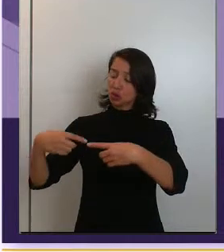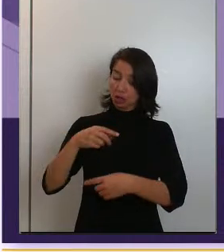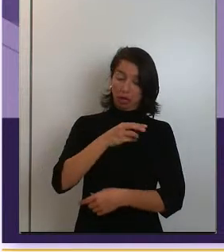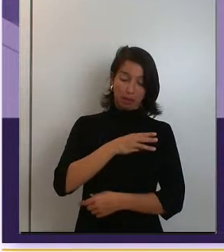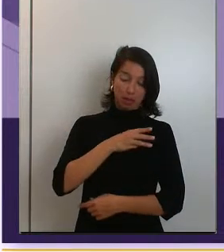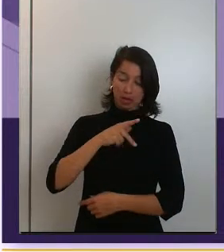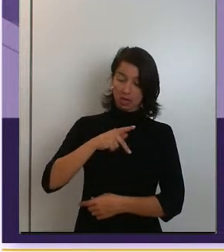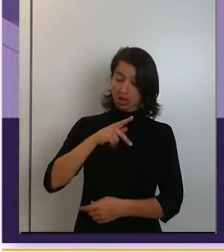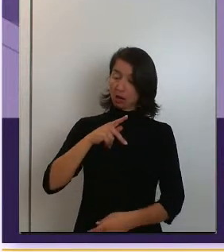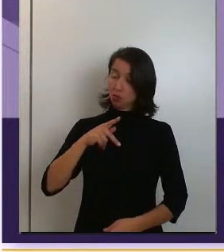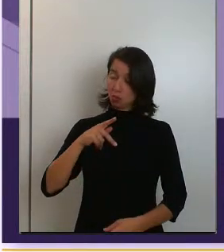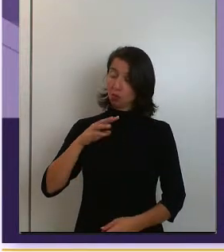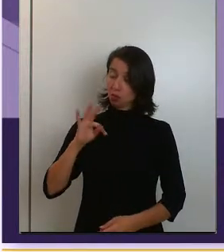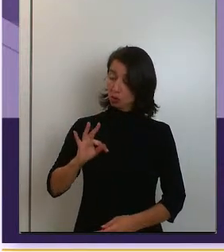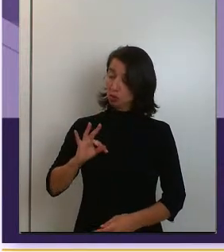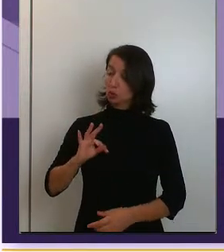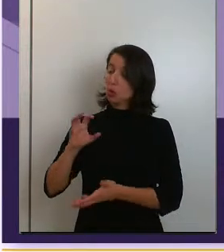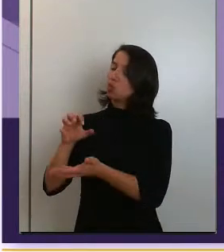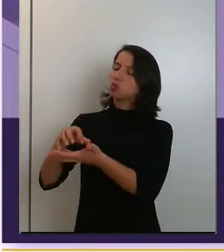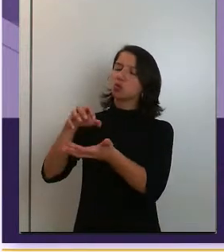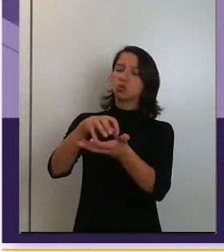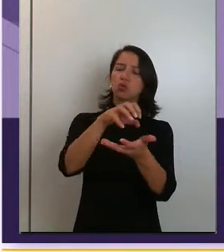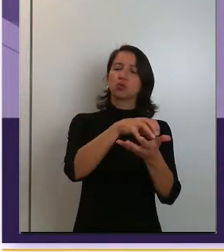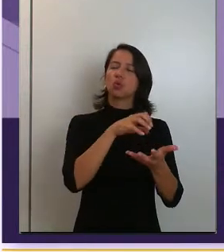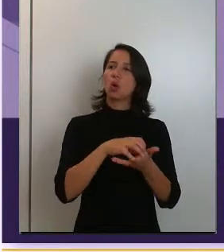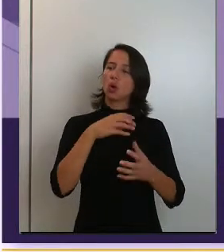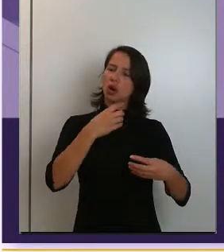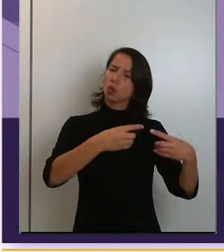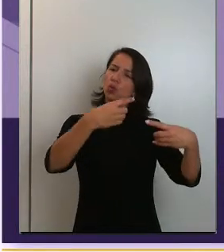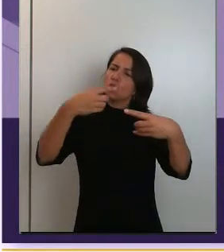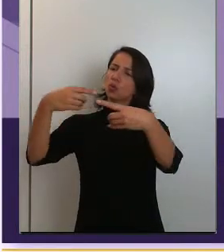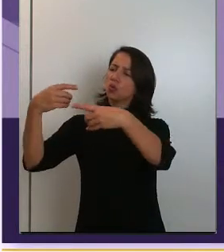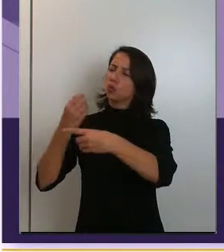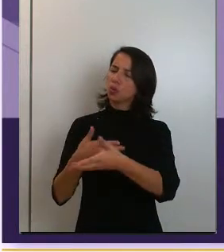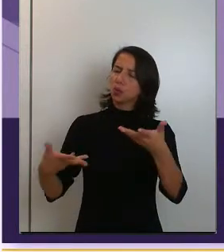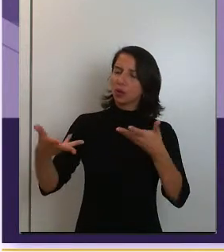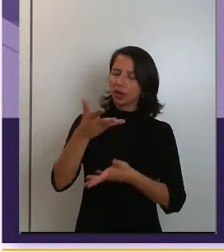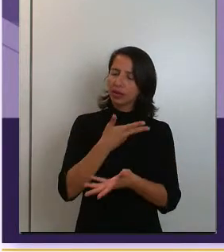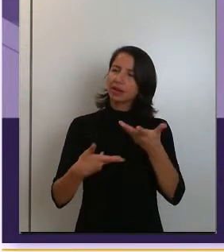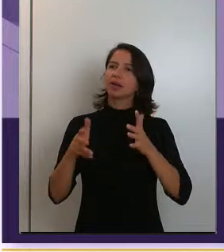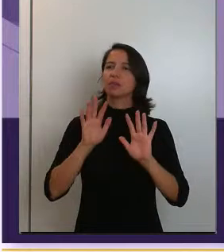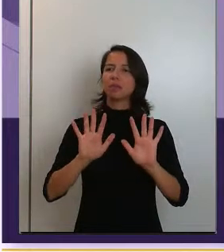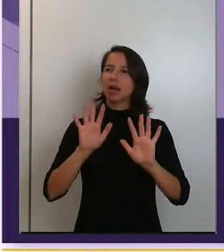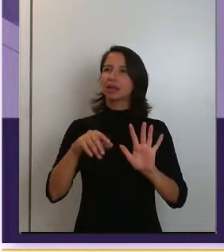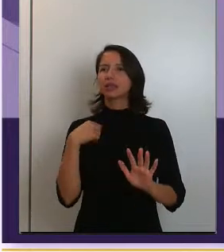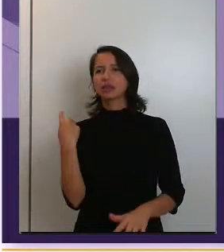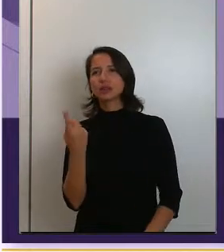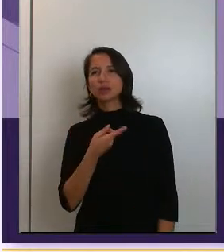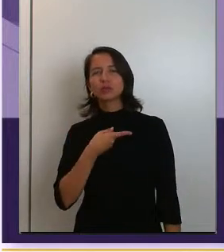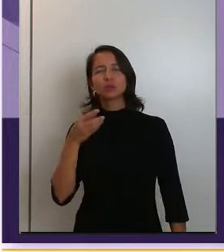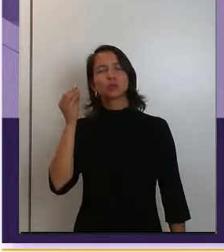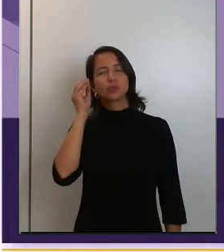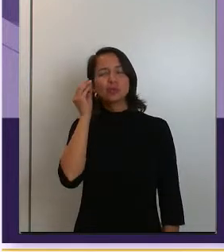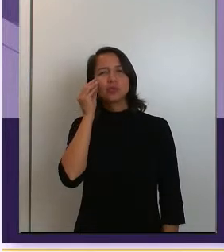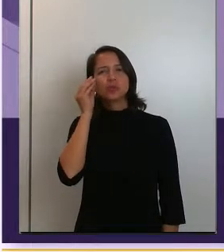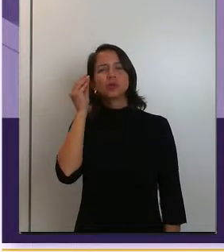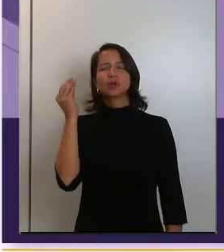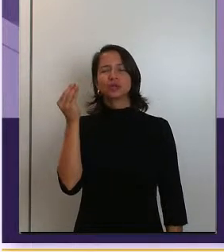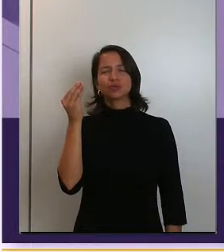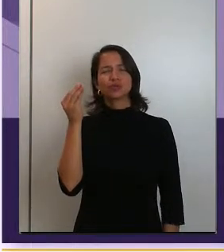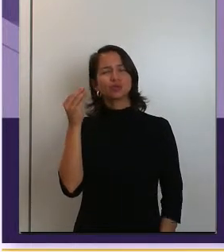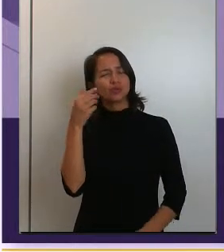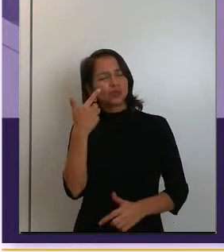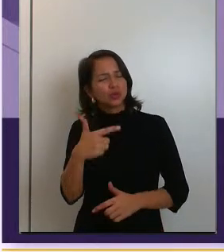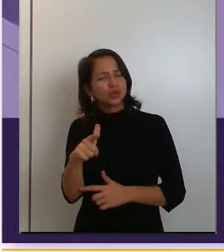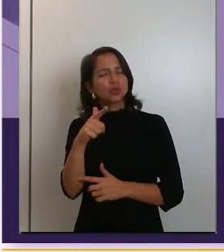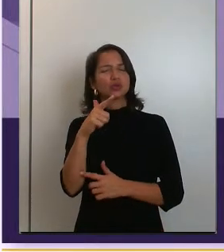José de Lima, tentar novamente, como já foi tentado via doutor Alberto, via doutor Ronaldo, pegar essas sugestões, pegar mais algumas